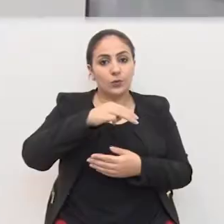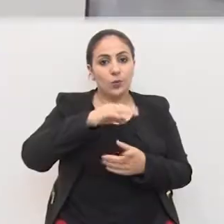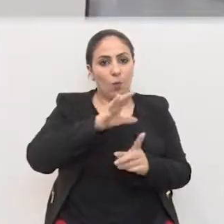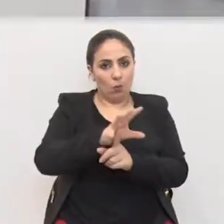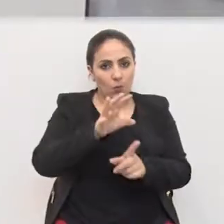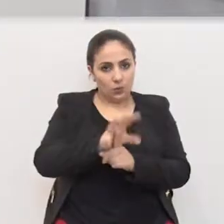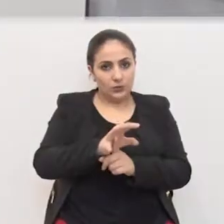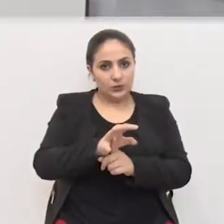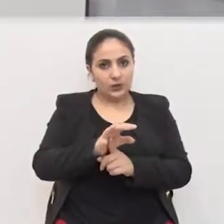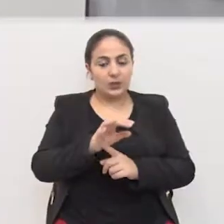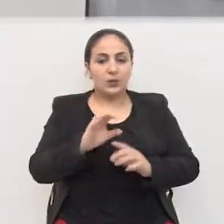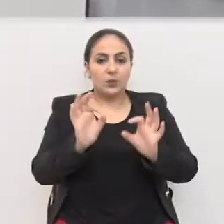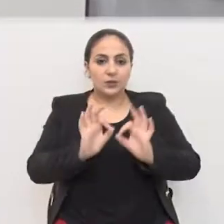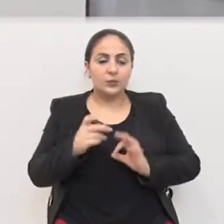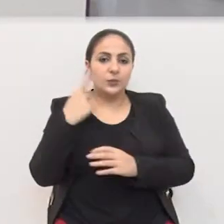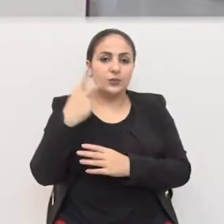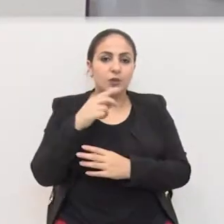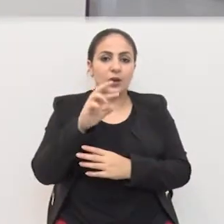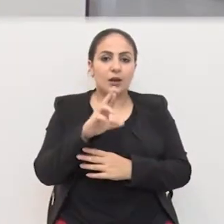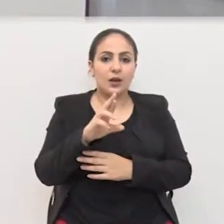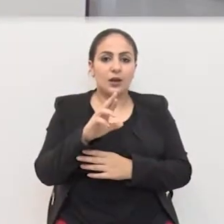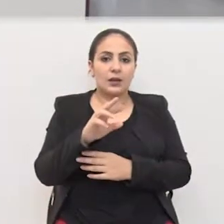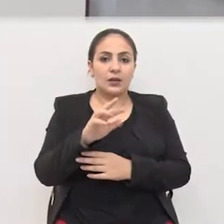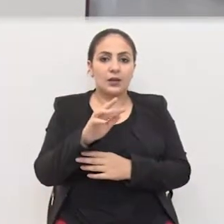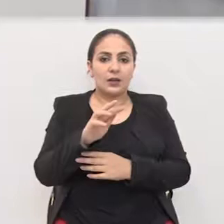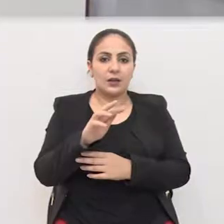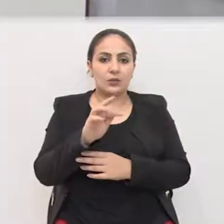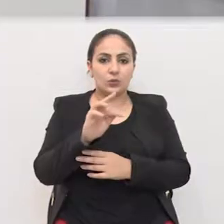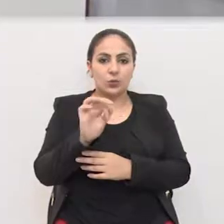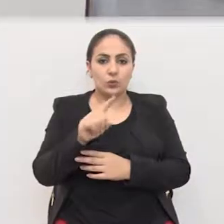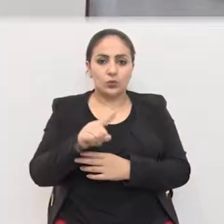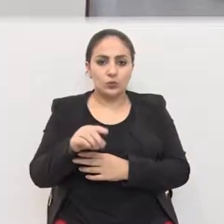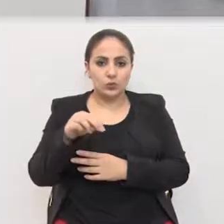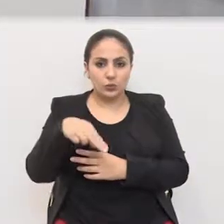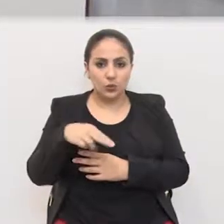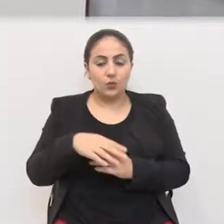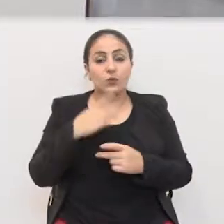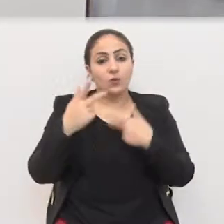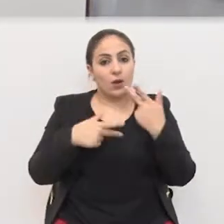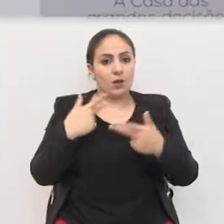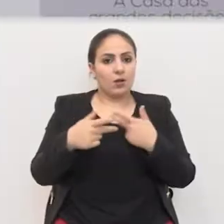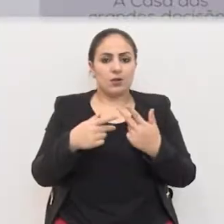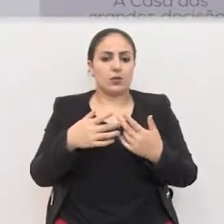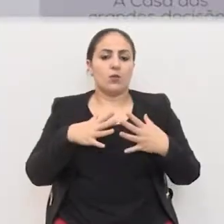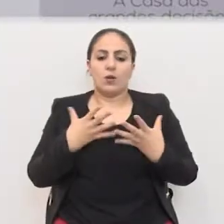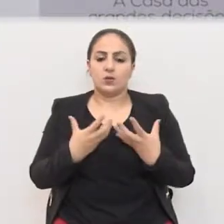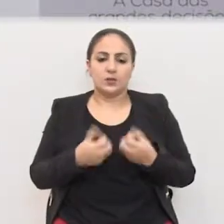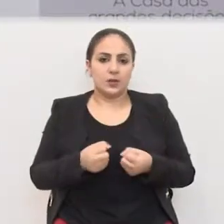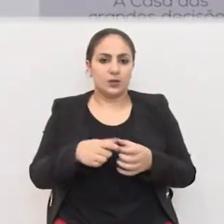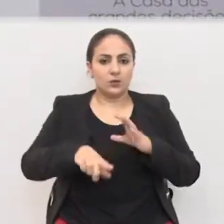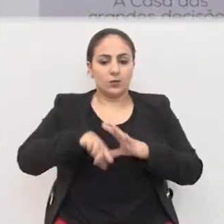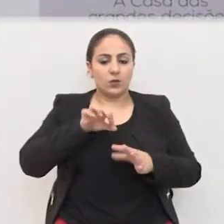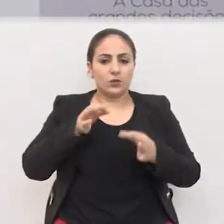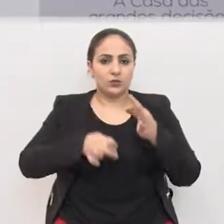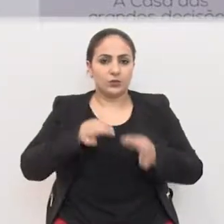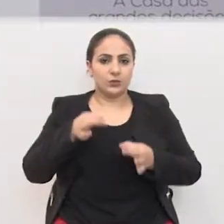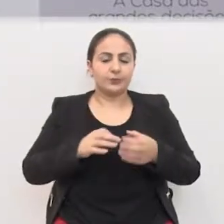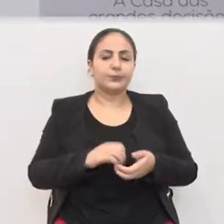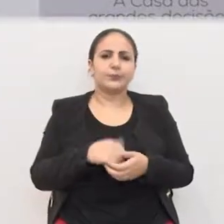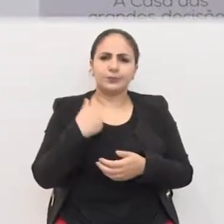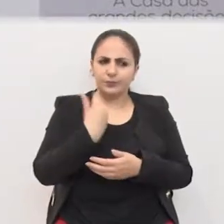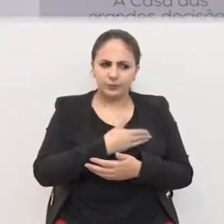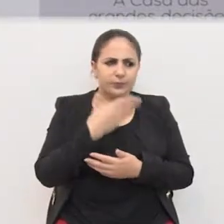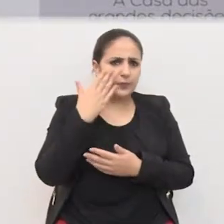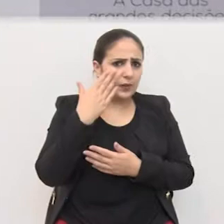Tozon, demonstra o descontentamento do Legislativo com a decisão judicial. A gente sabe